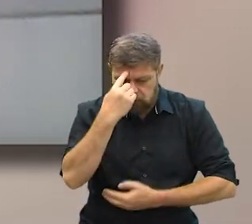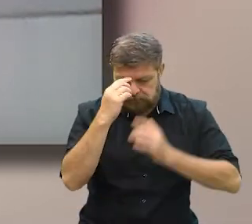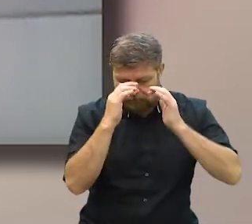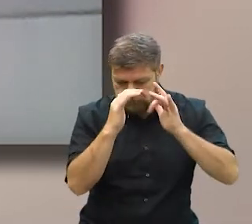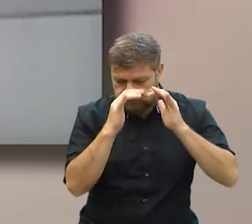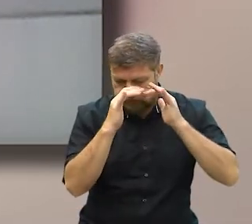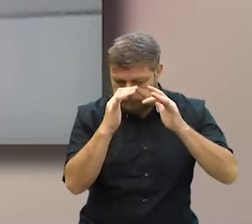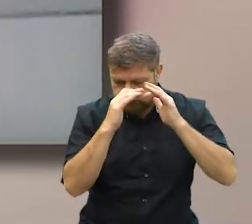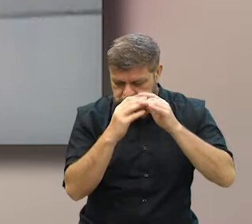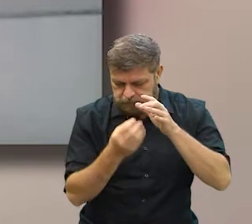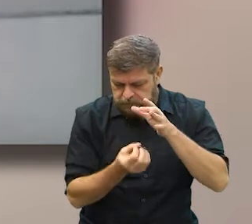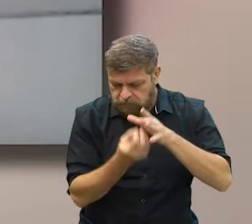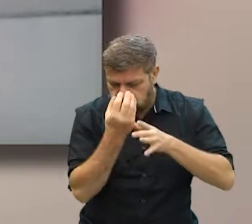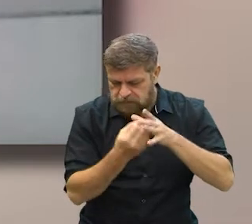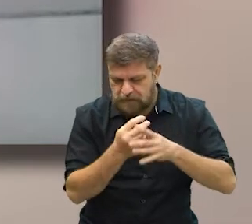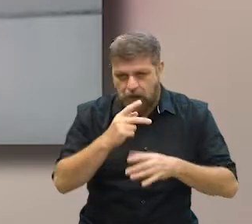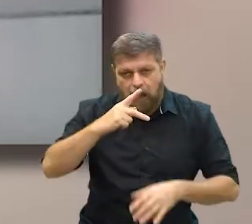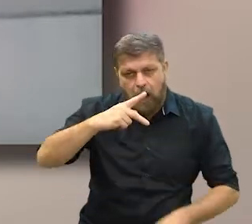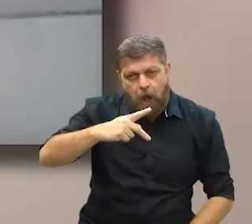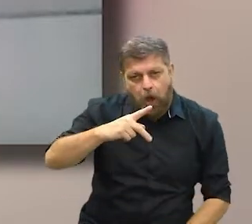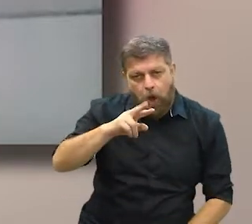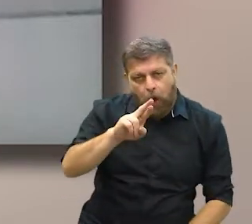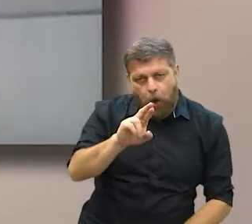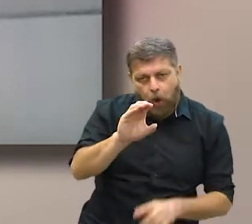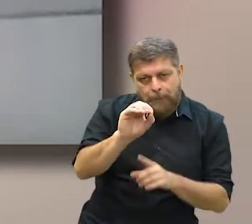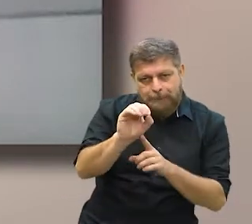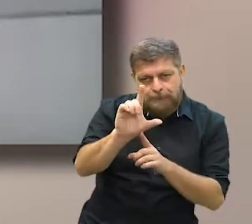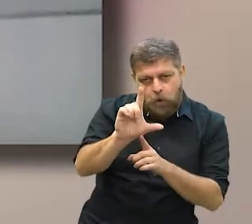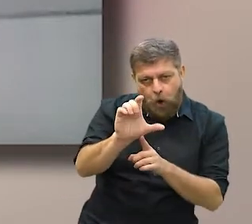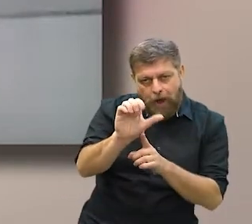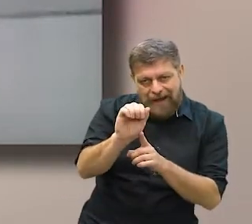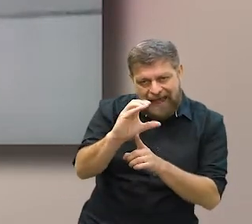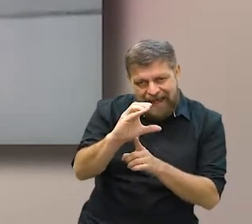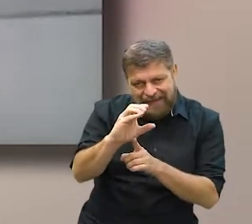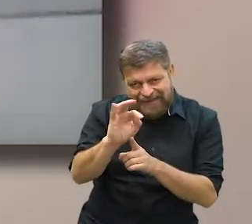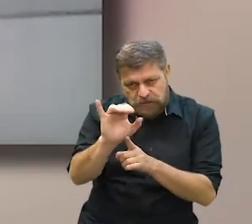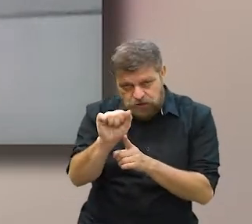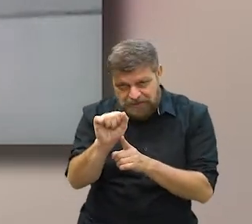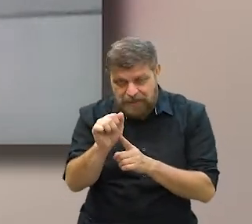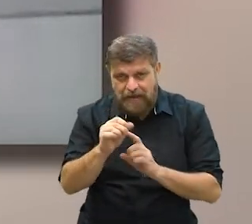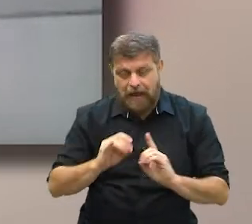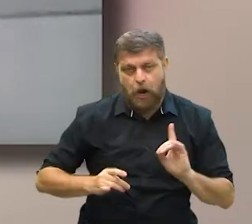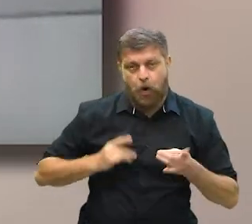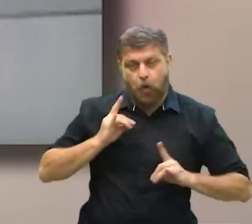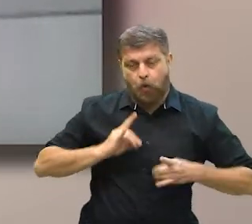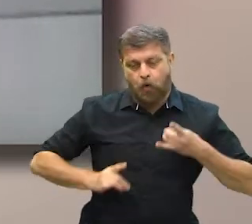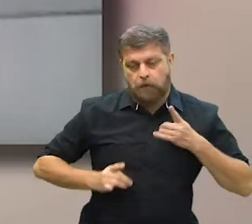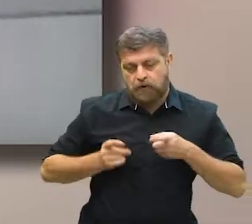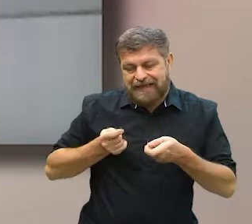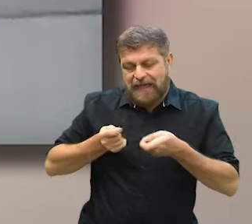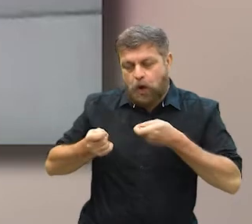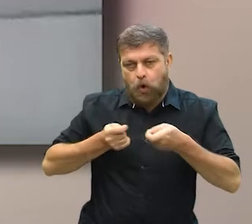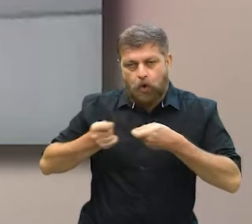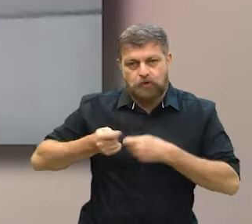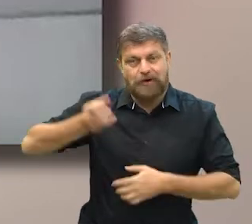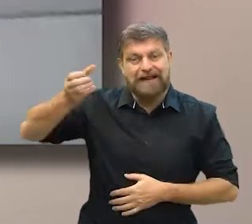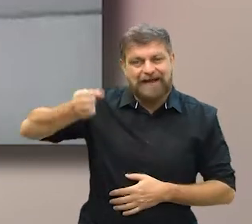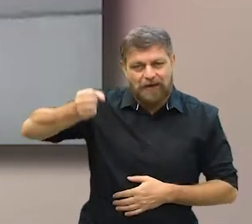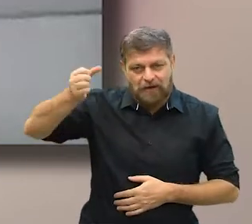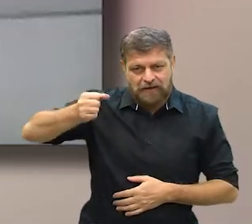a gente tem a produção de prolactina, que é o hormônio que regula a produção de leite.